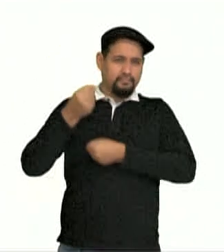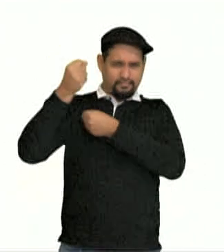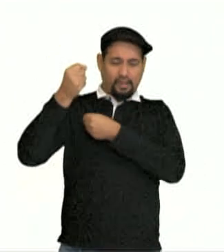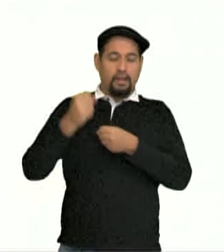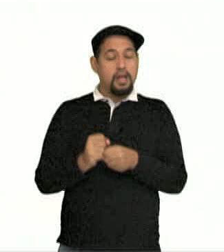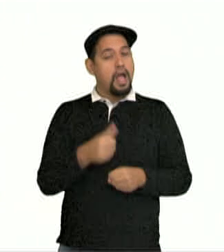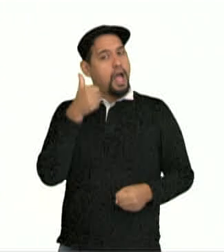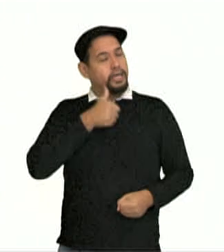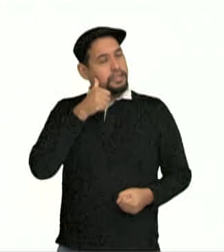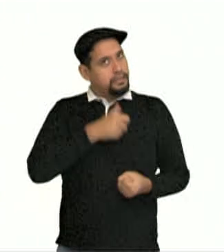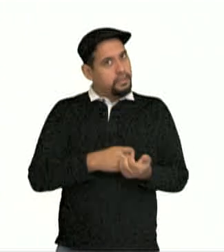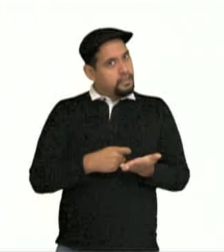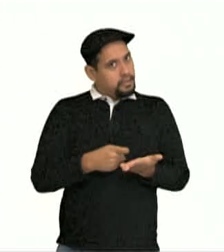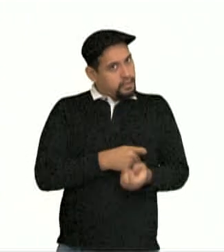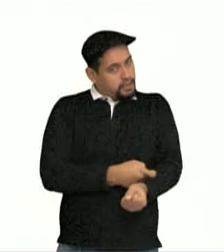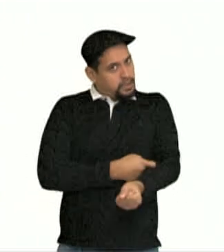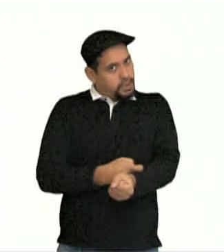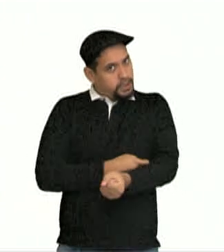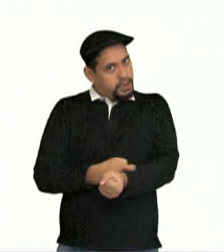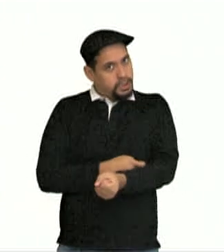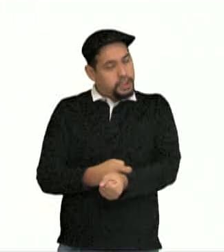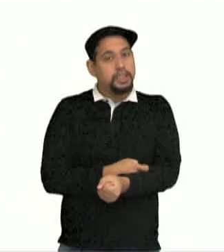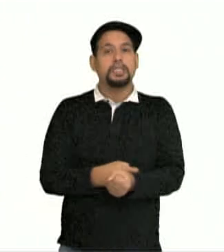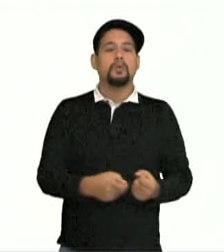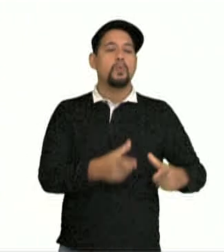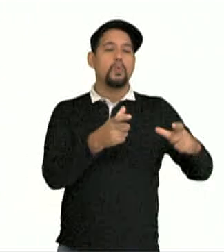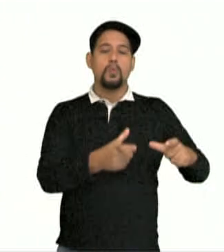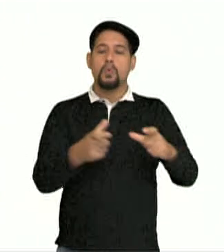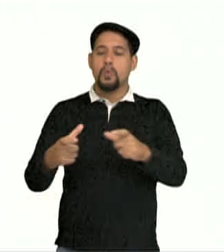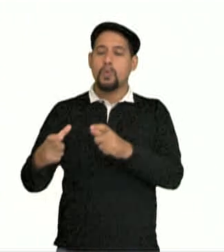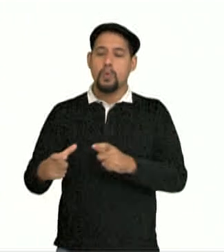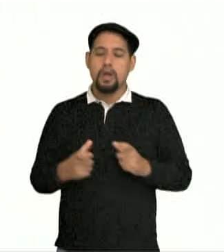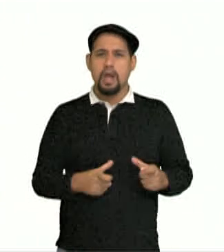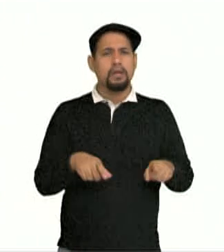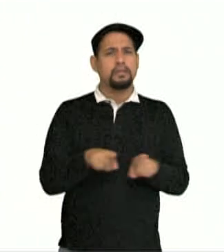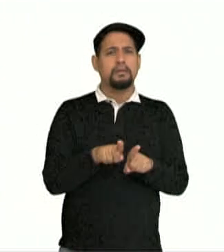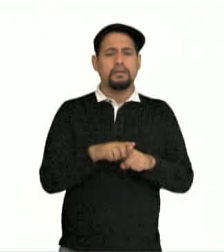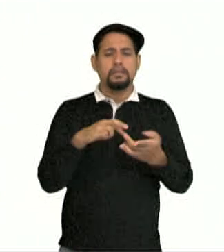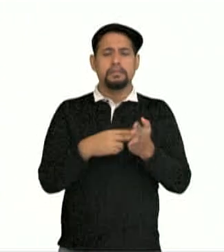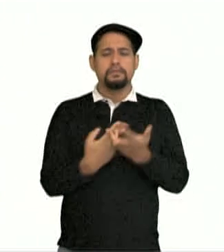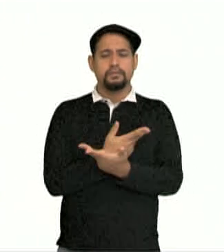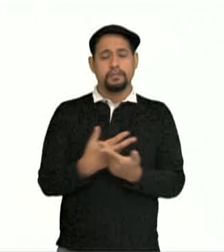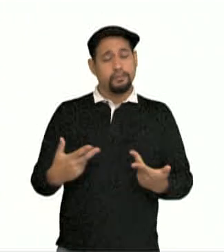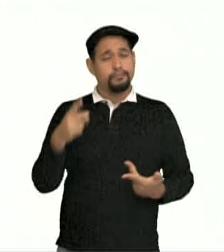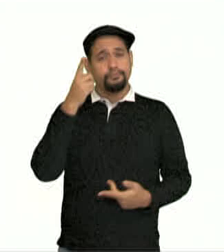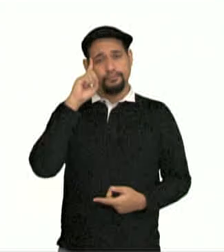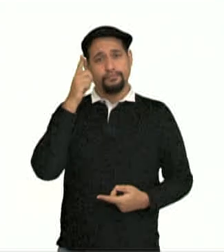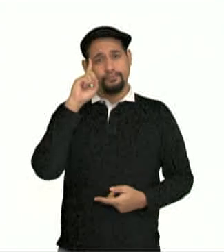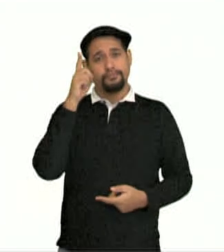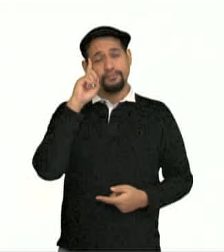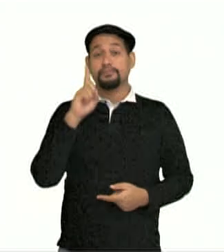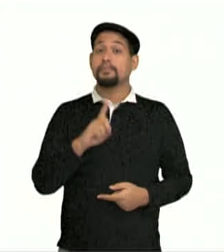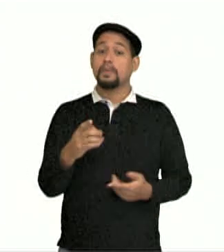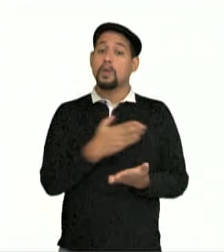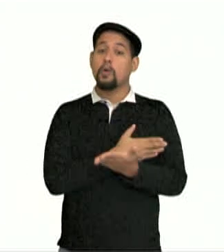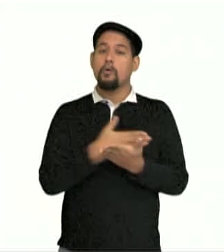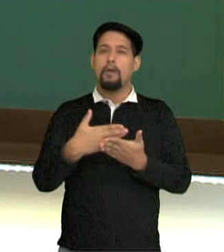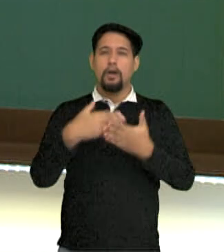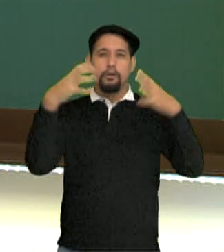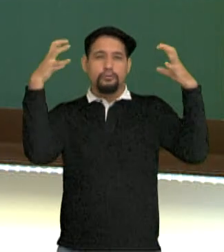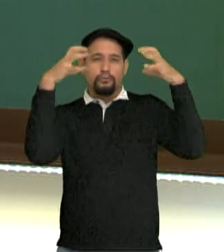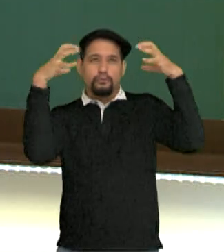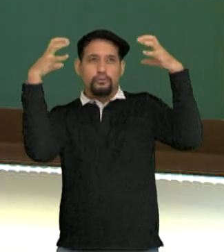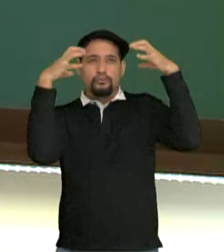Então, as marcas do tempo, do lugar, né, revelam fatos do cotidiano. Ó. Então, começou a